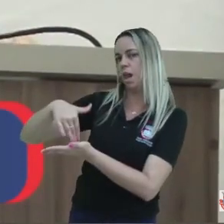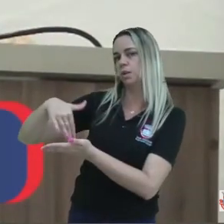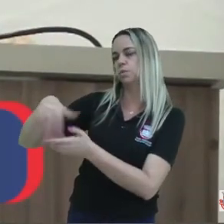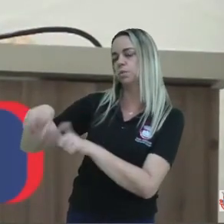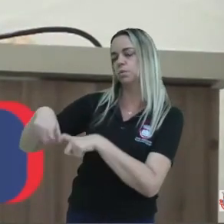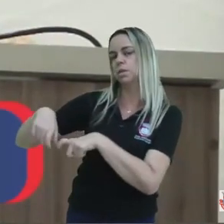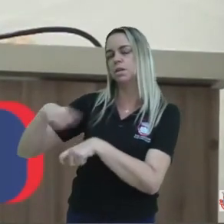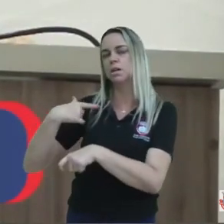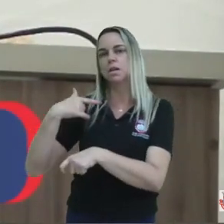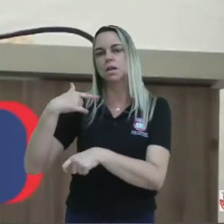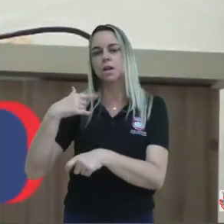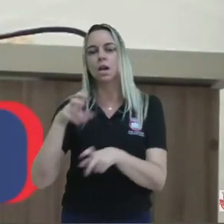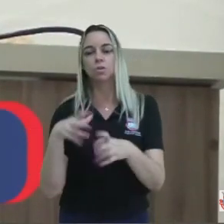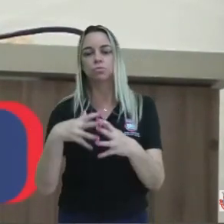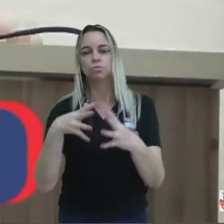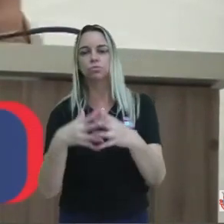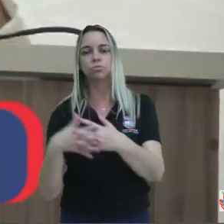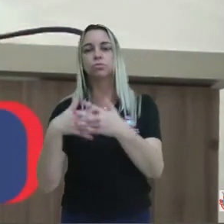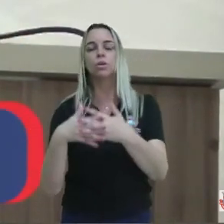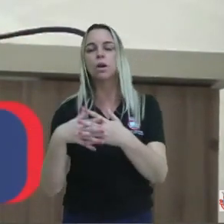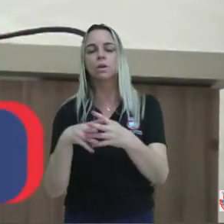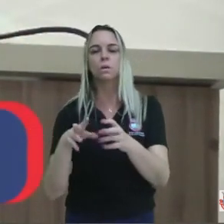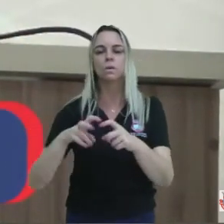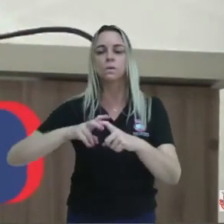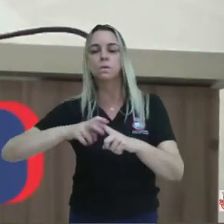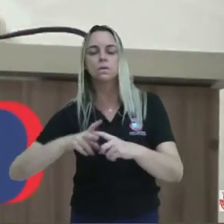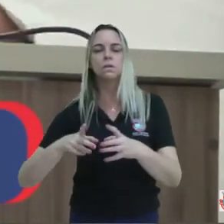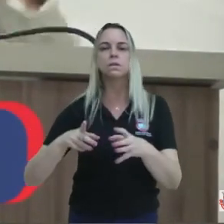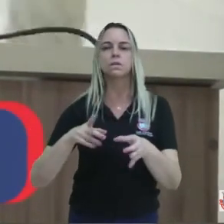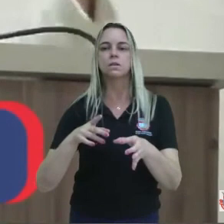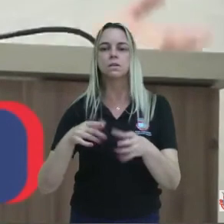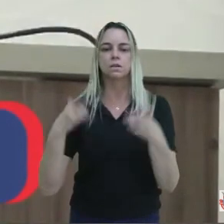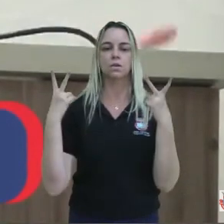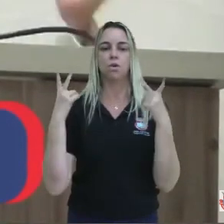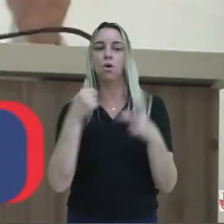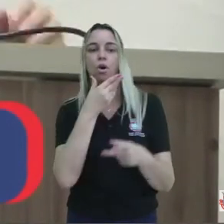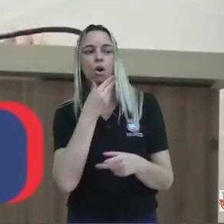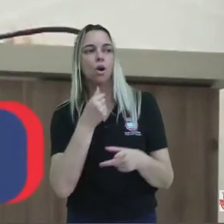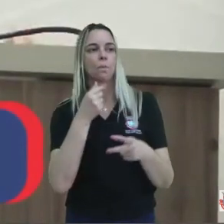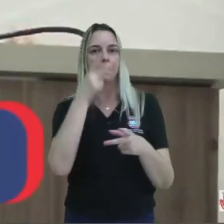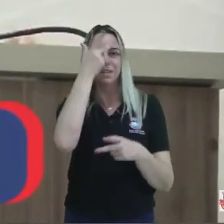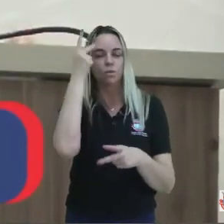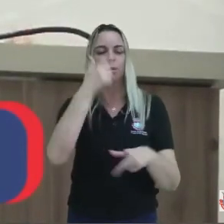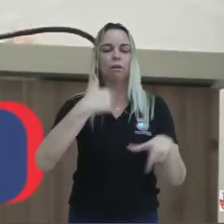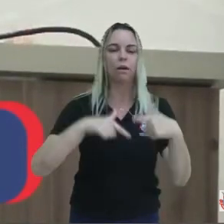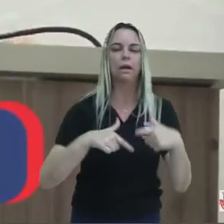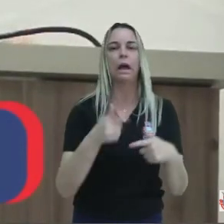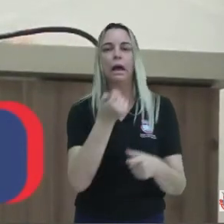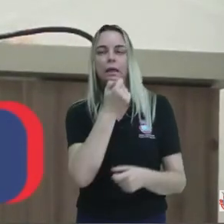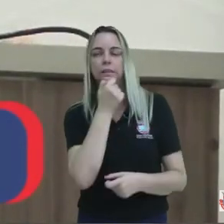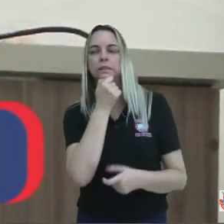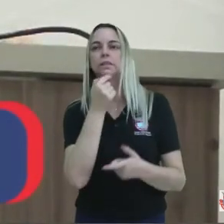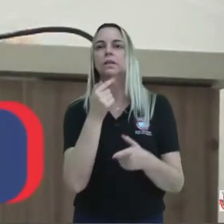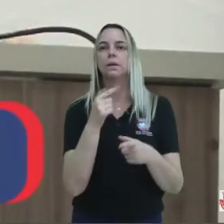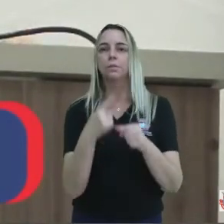amanhã. E quanto às estradas? A Vossa Excelência também falou que a máquina não vai fazer toda a estrada